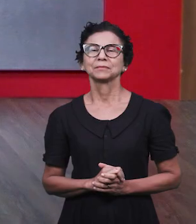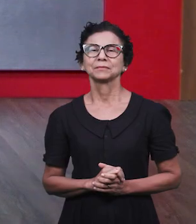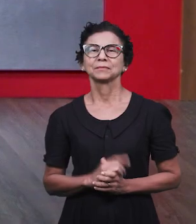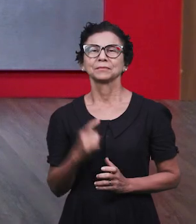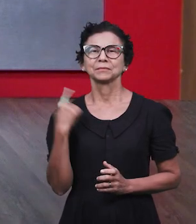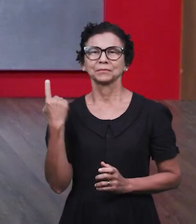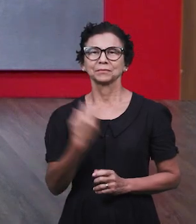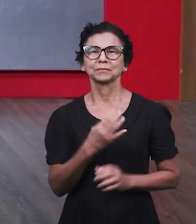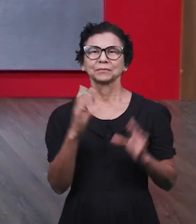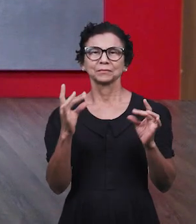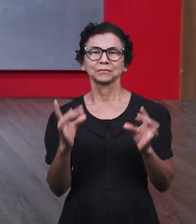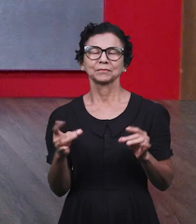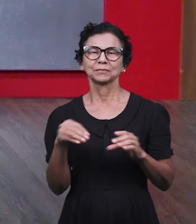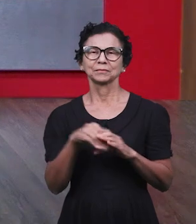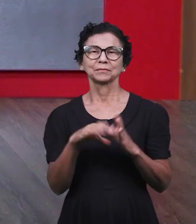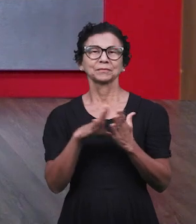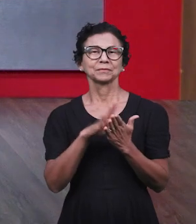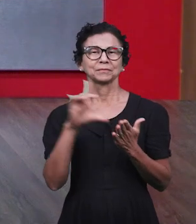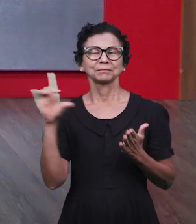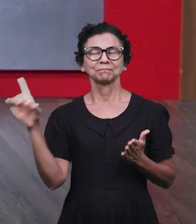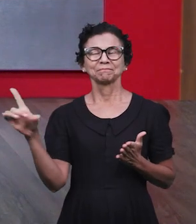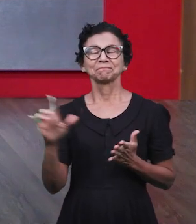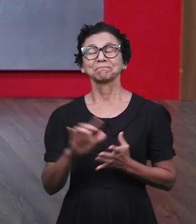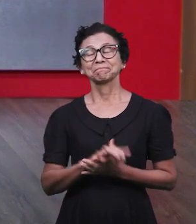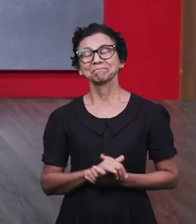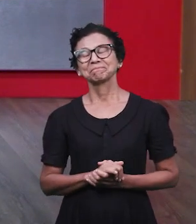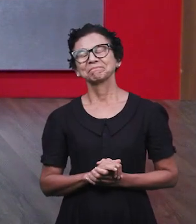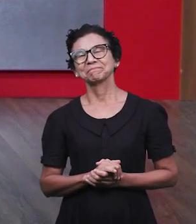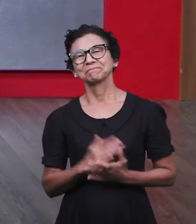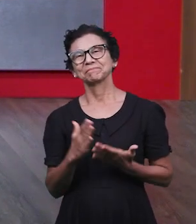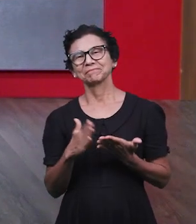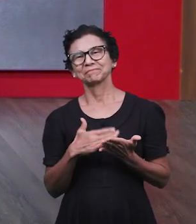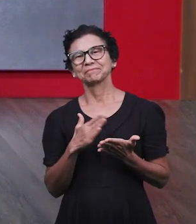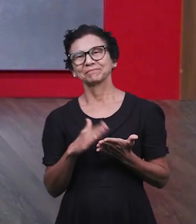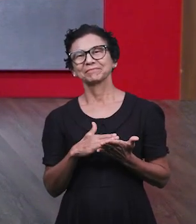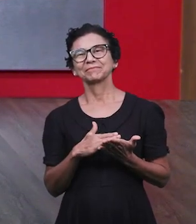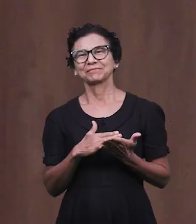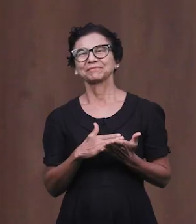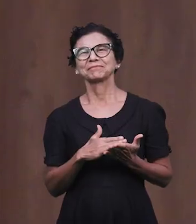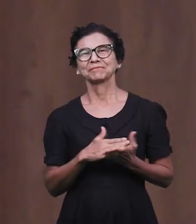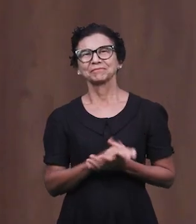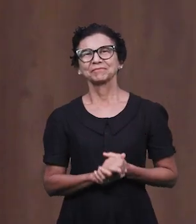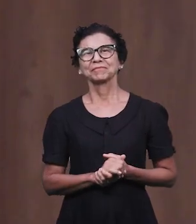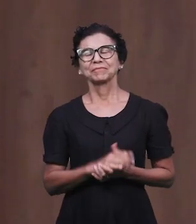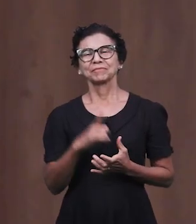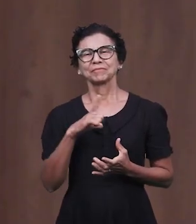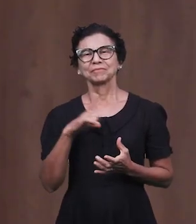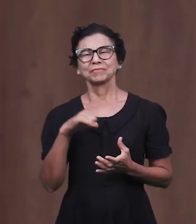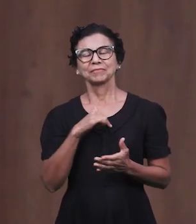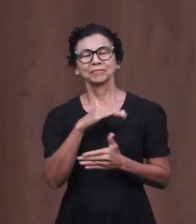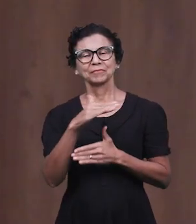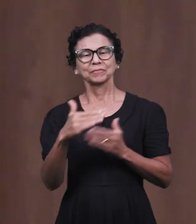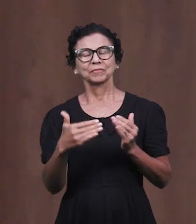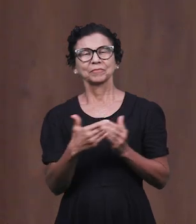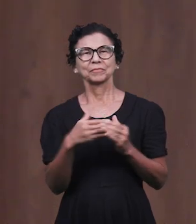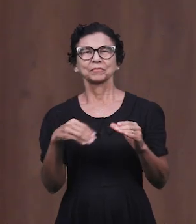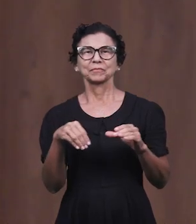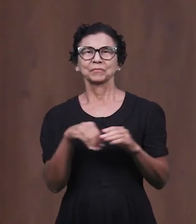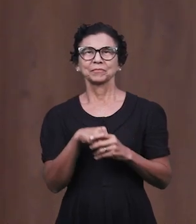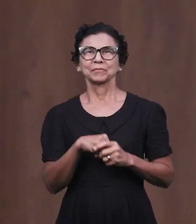os detalhes, né, da nossa vida se baseiam na palavra. É um livro realmente completo, né? E todos